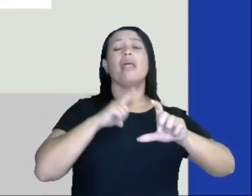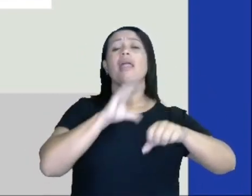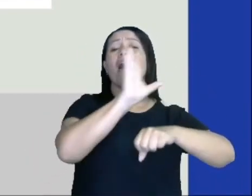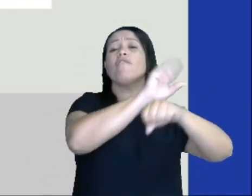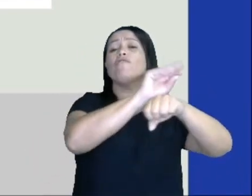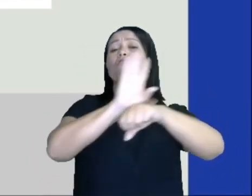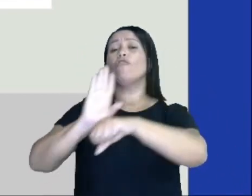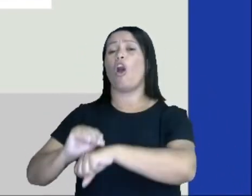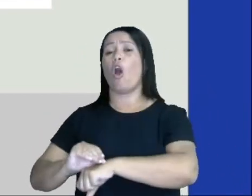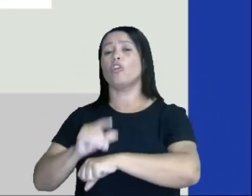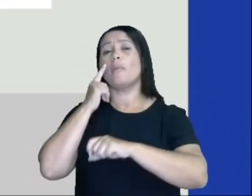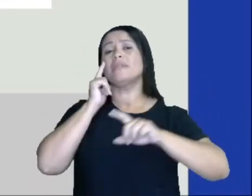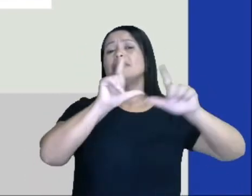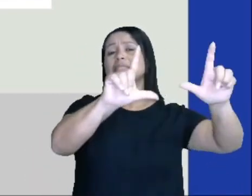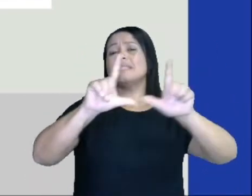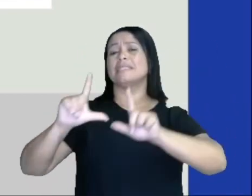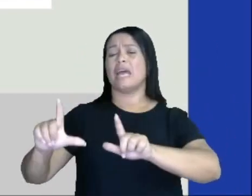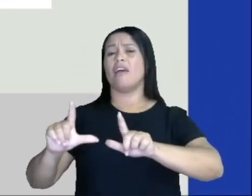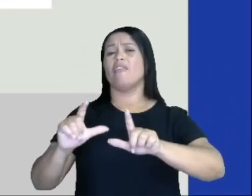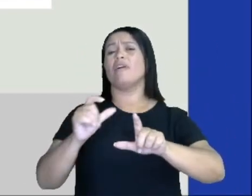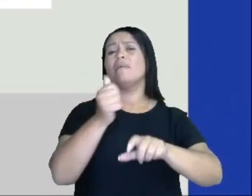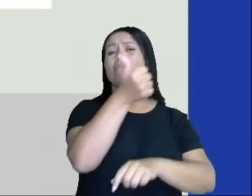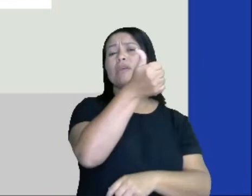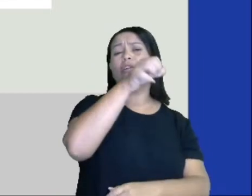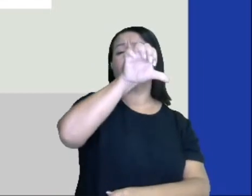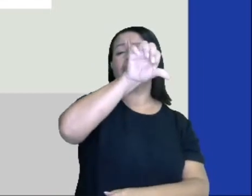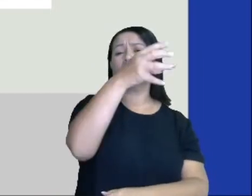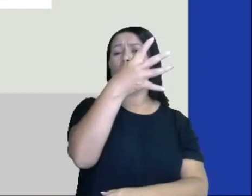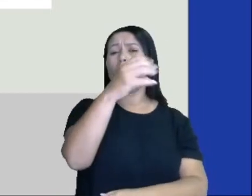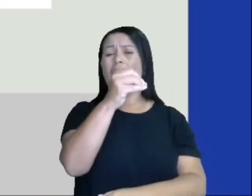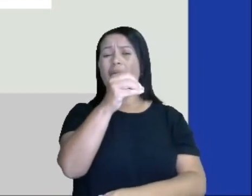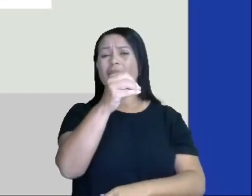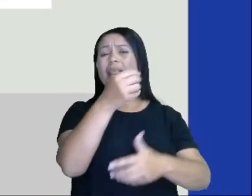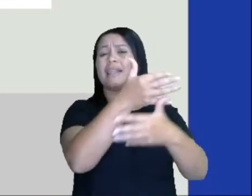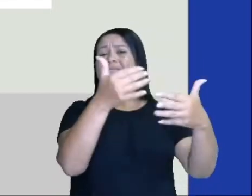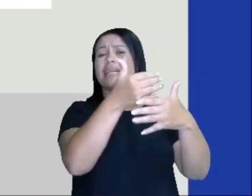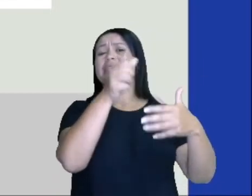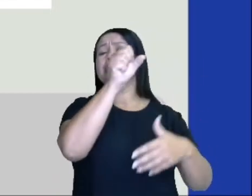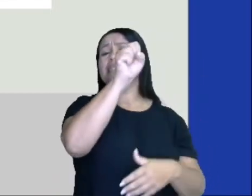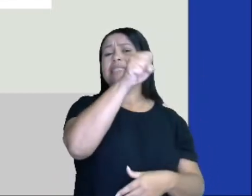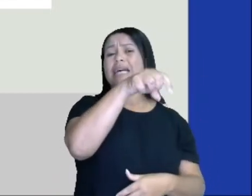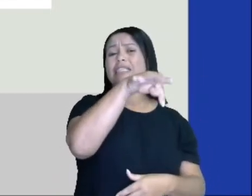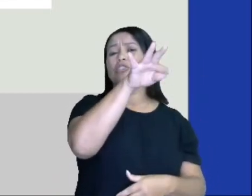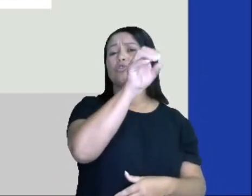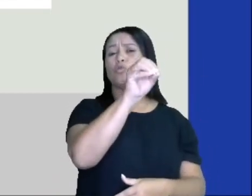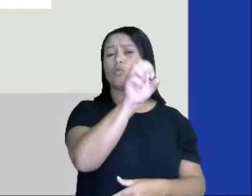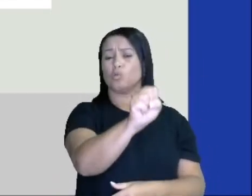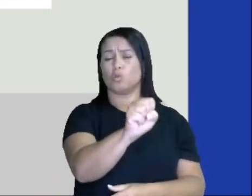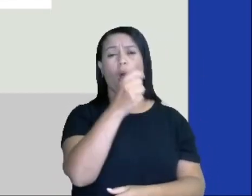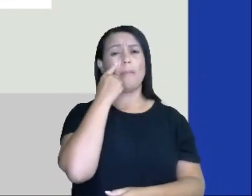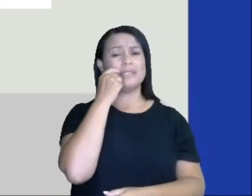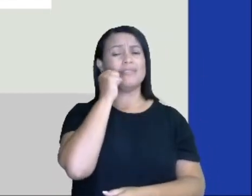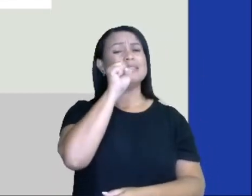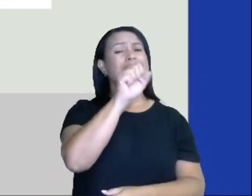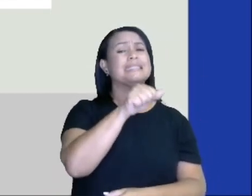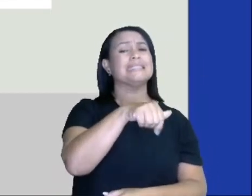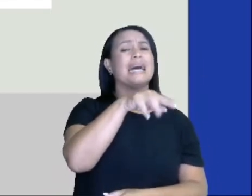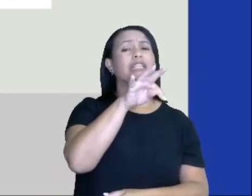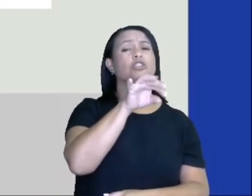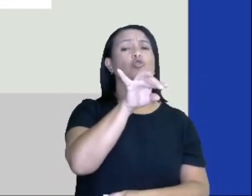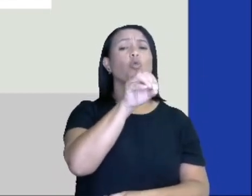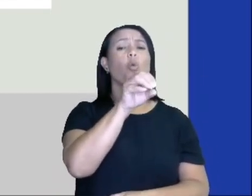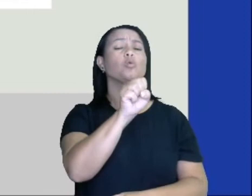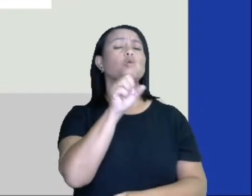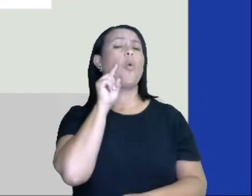de Santos, em 1940, mudou muito comparado à cidade de Santos atualmente. As principais diferenças que a gente